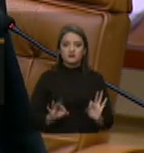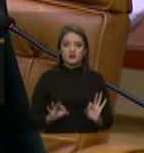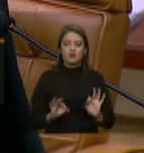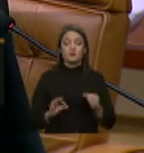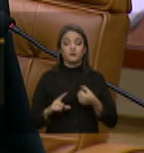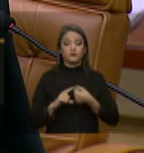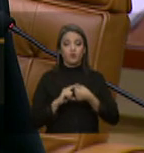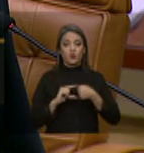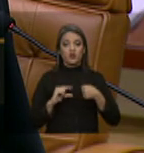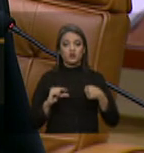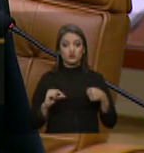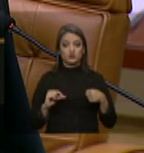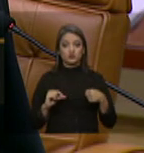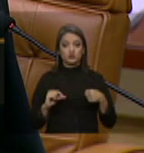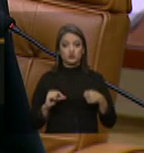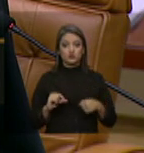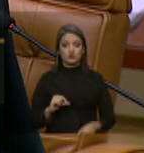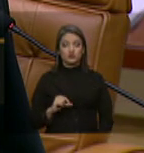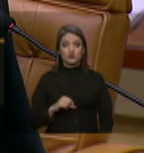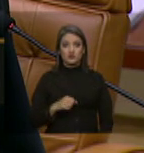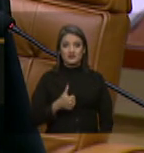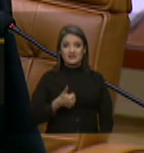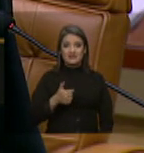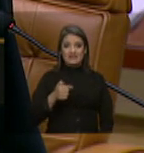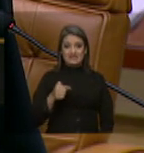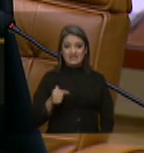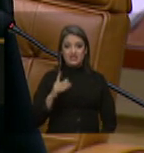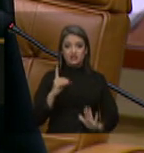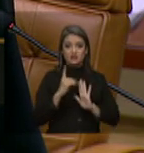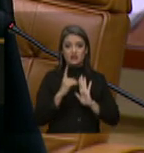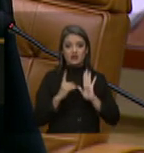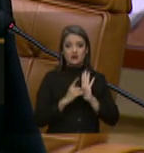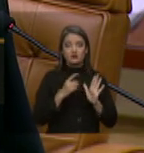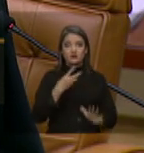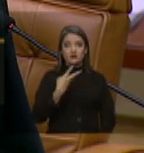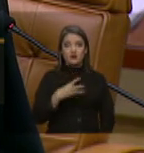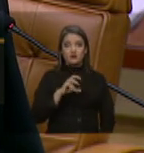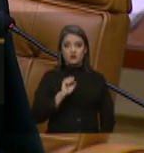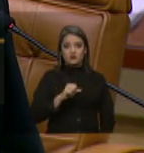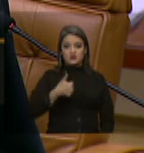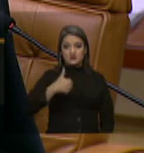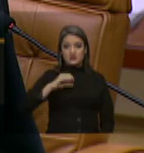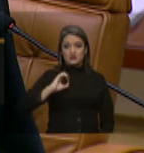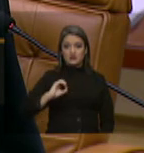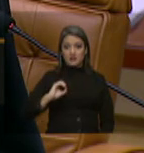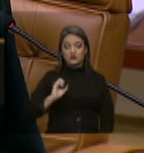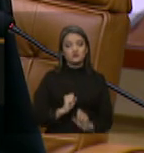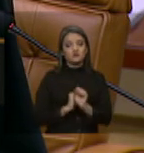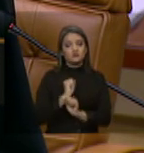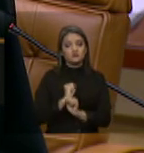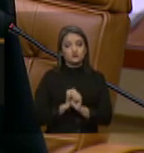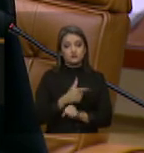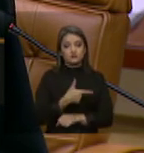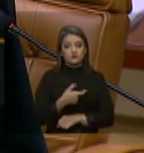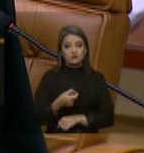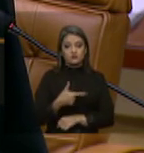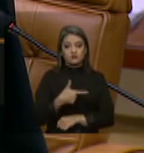o artigo o artigo 17 do Decreto 3810 de 2001 diz Exatamente